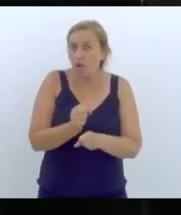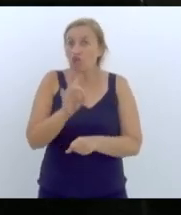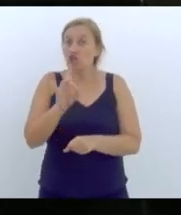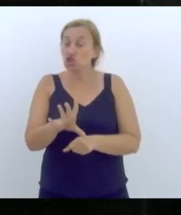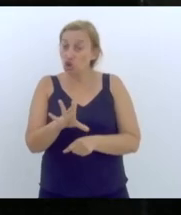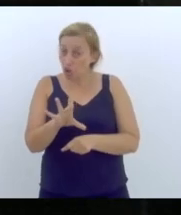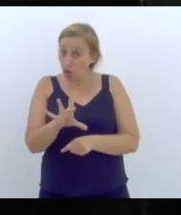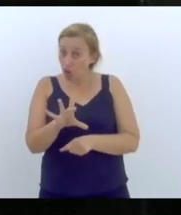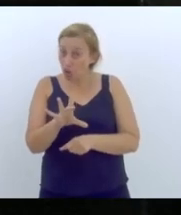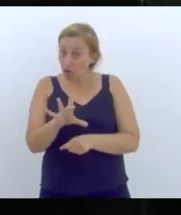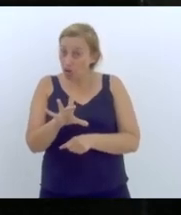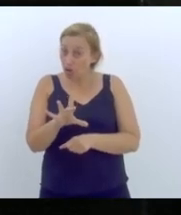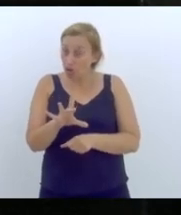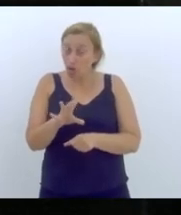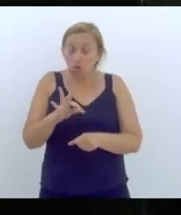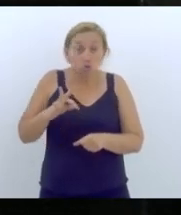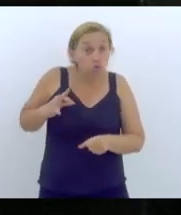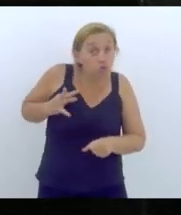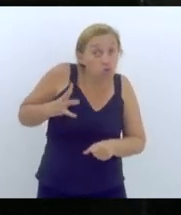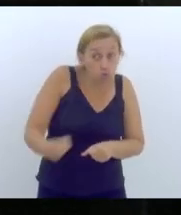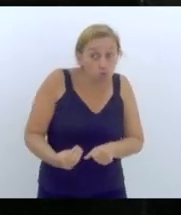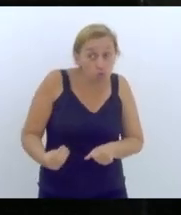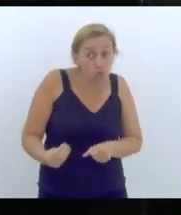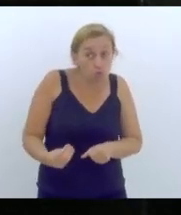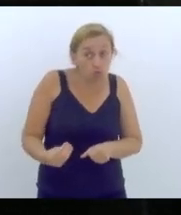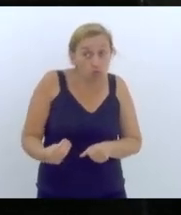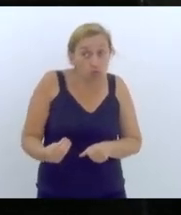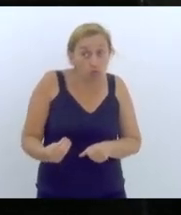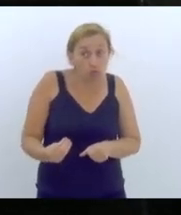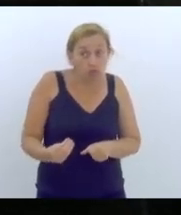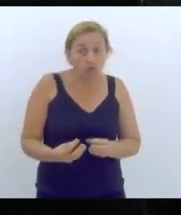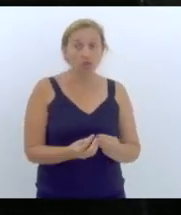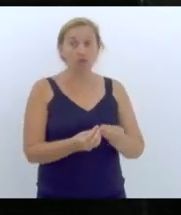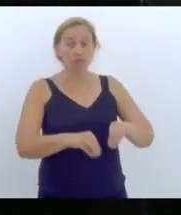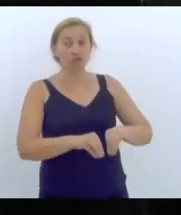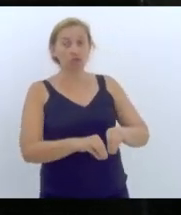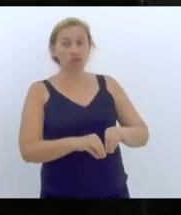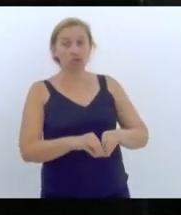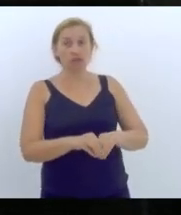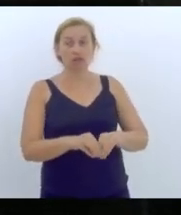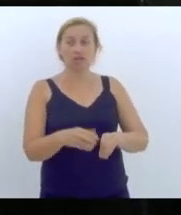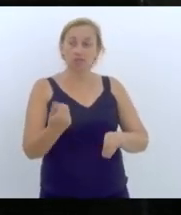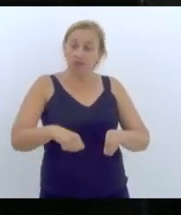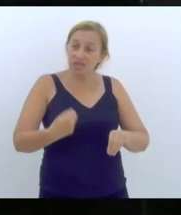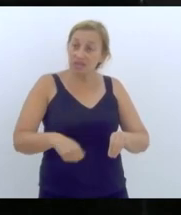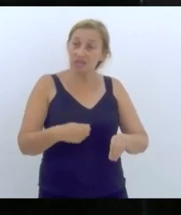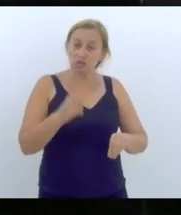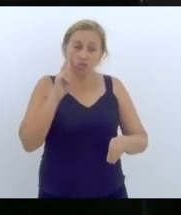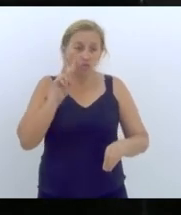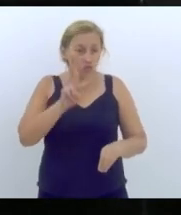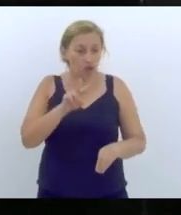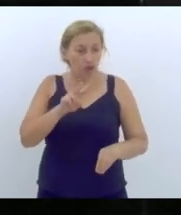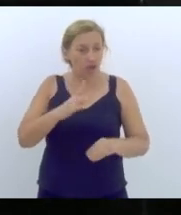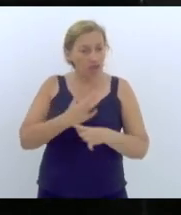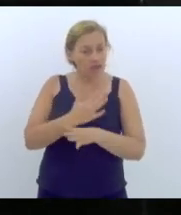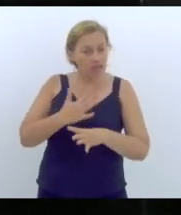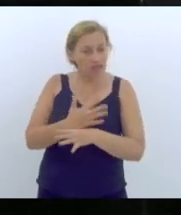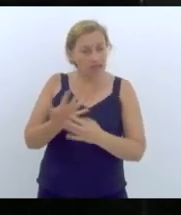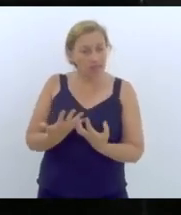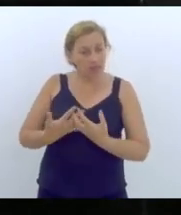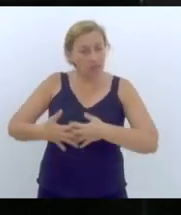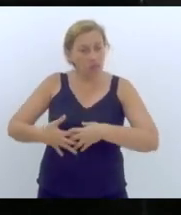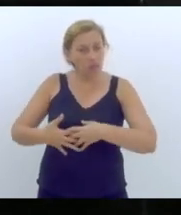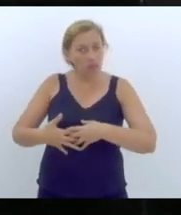reconstrói tudo aquilo que foi destruído. É preciso olhar para a nossa cidade de